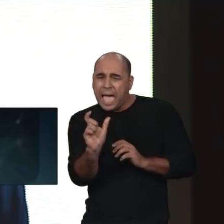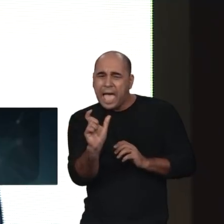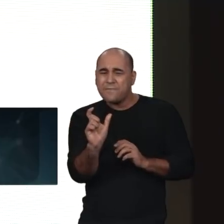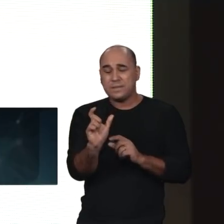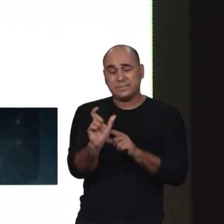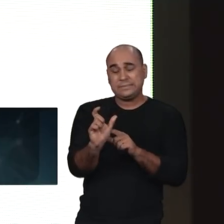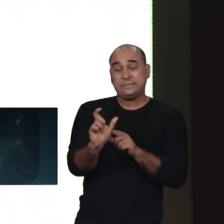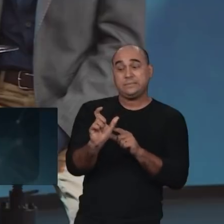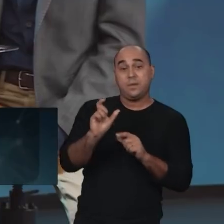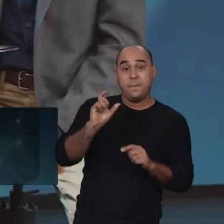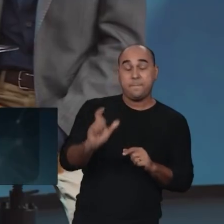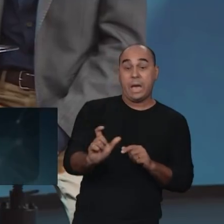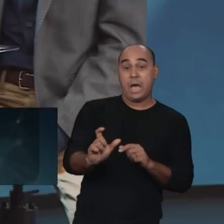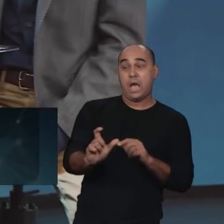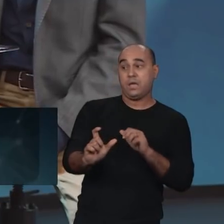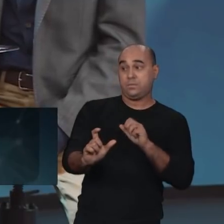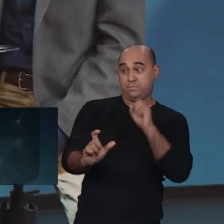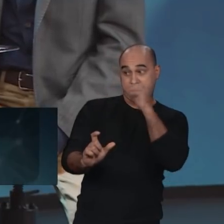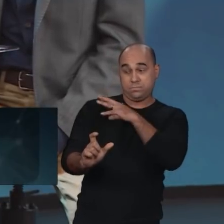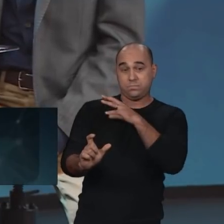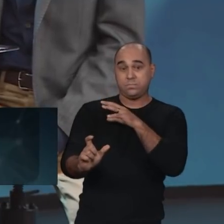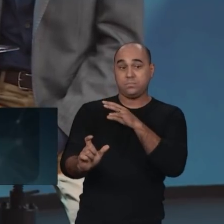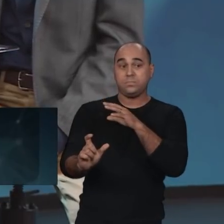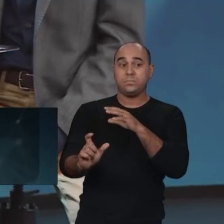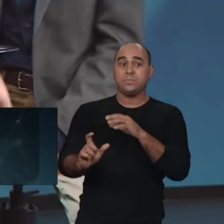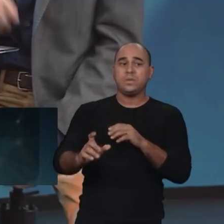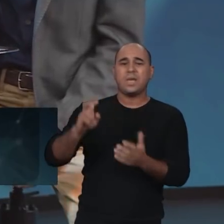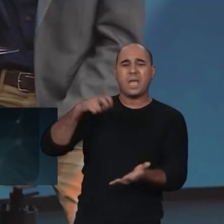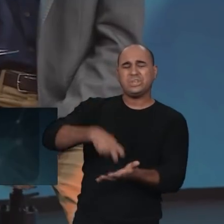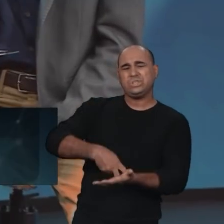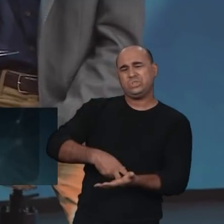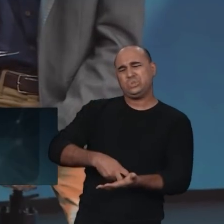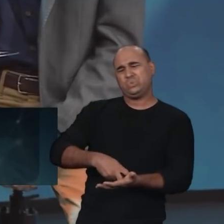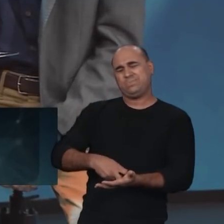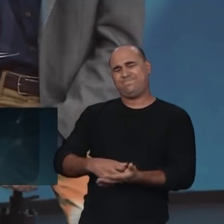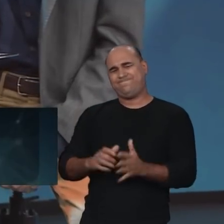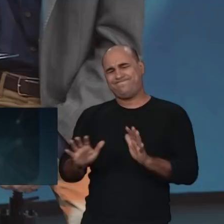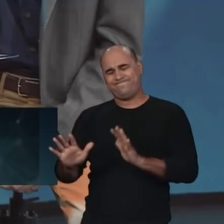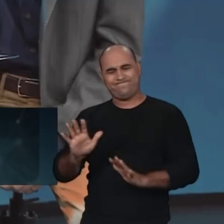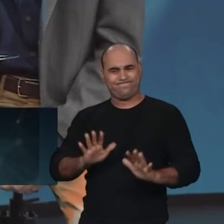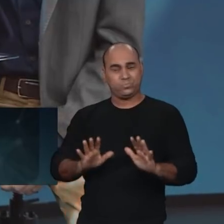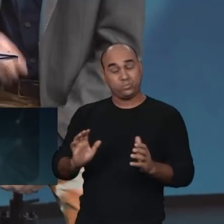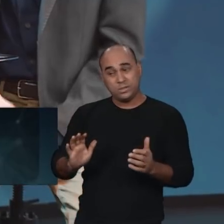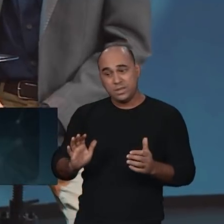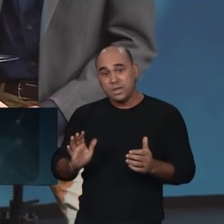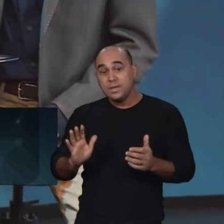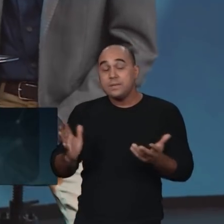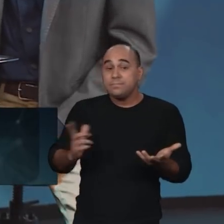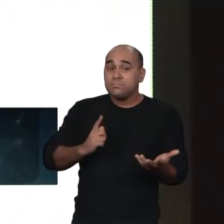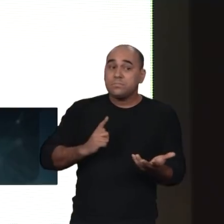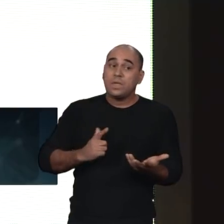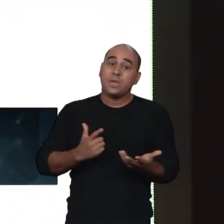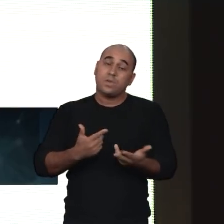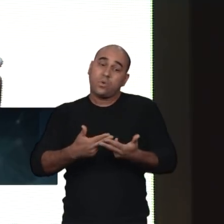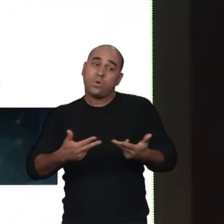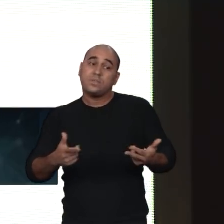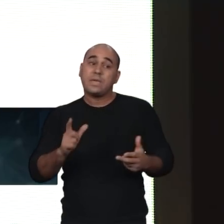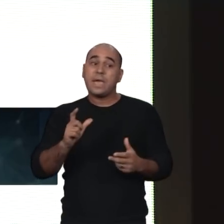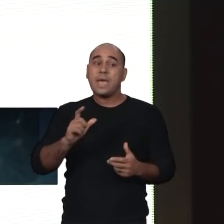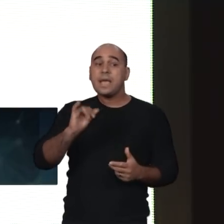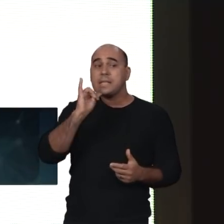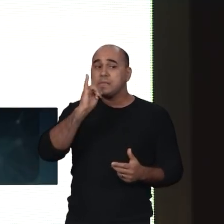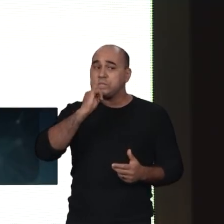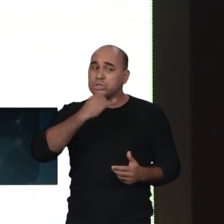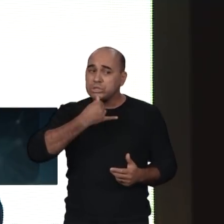trazer menos complicação. Não é que você vai mentir, é como colocar as coisas. Infelizmente, hoje, muitas coisas sofreram semânticas e a ideia de um